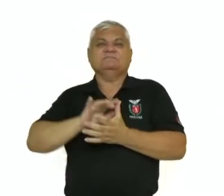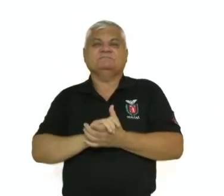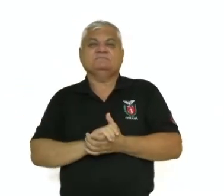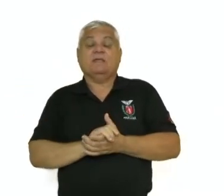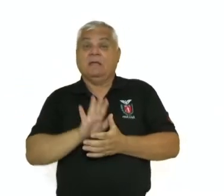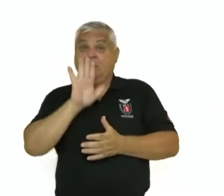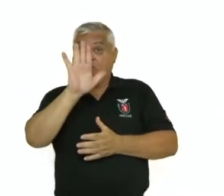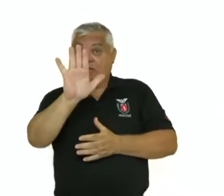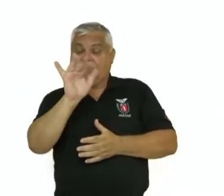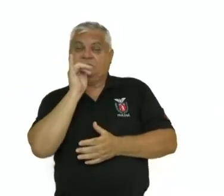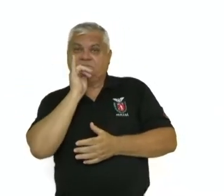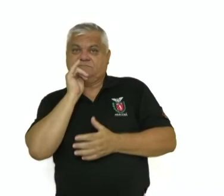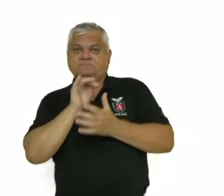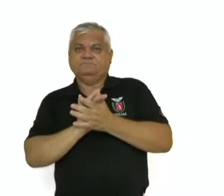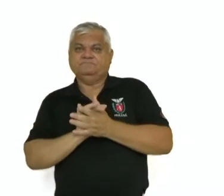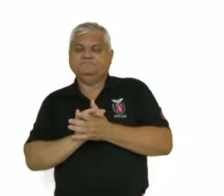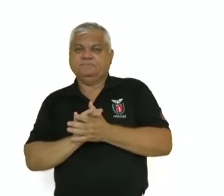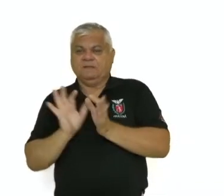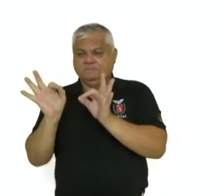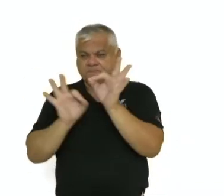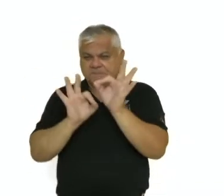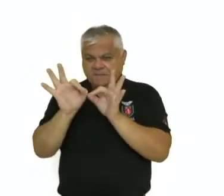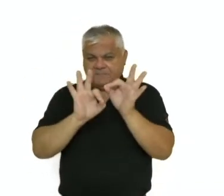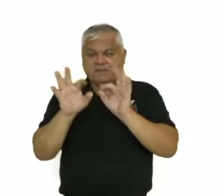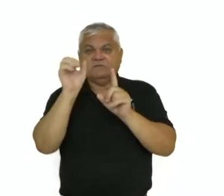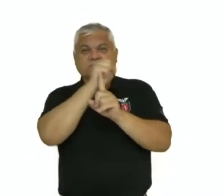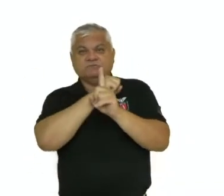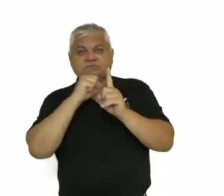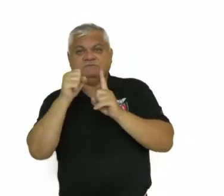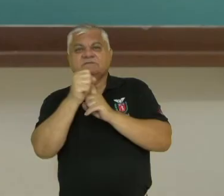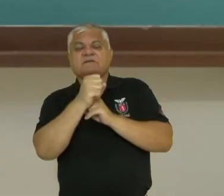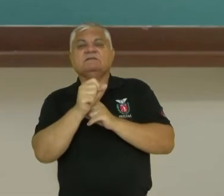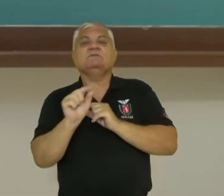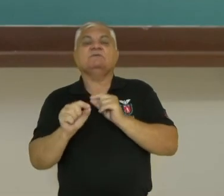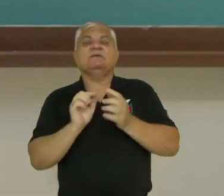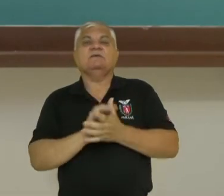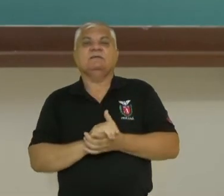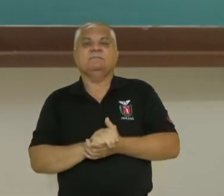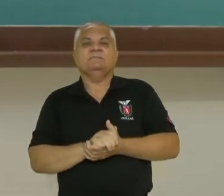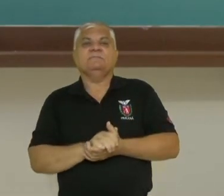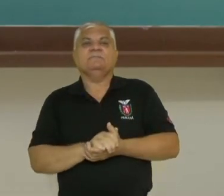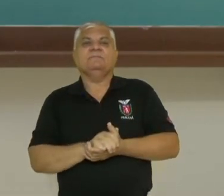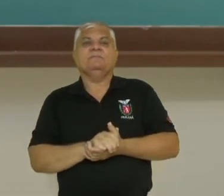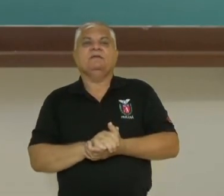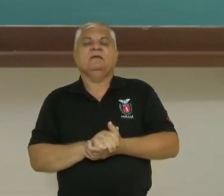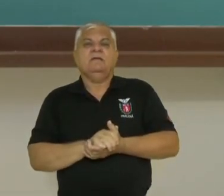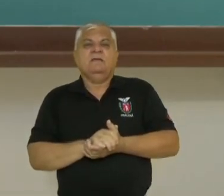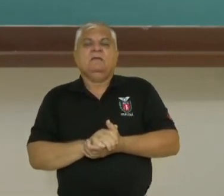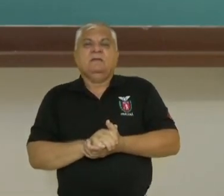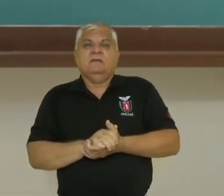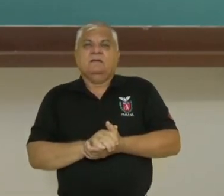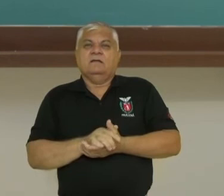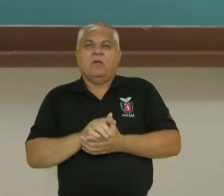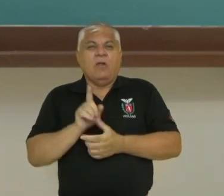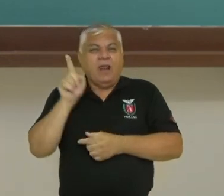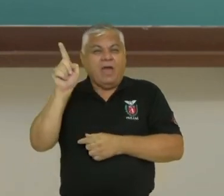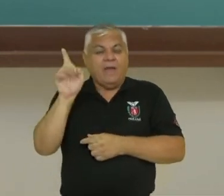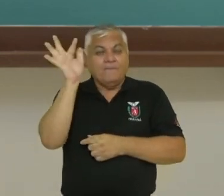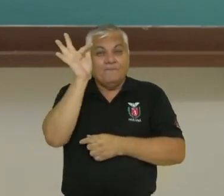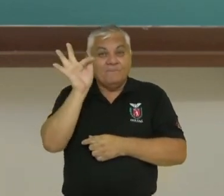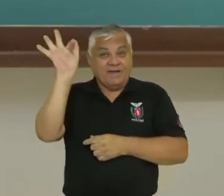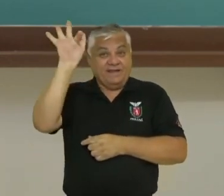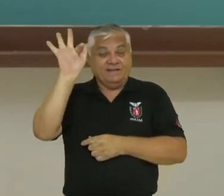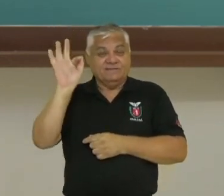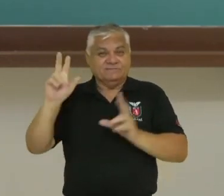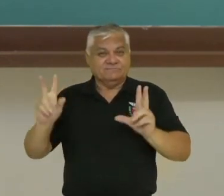com configurações socialistas distintas. Percebam que, desde a Comuna de Paris,